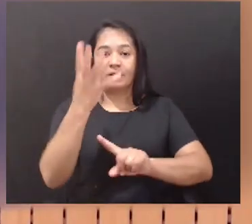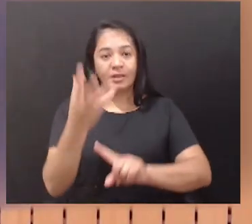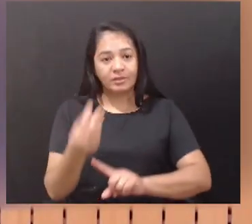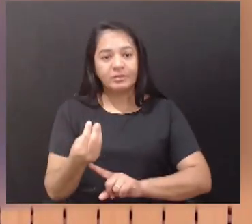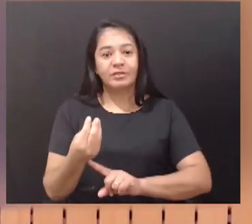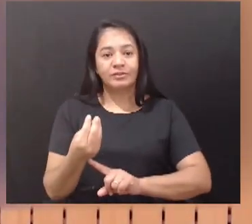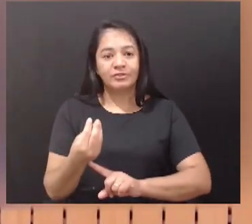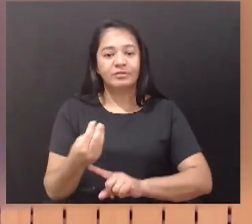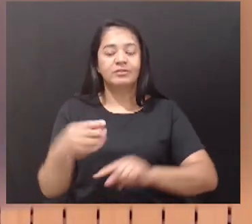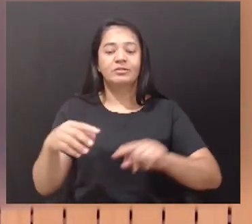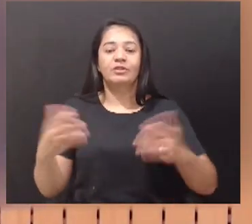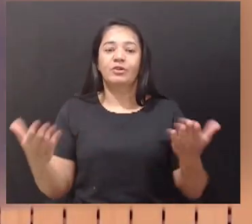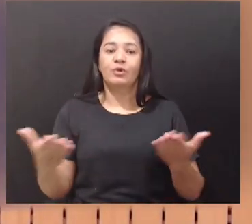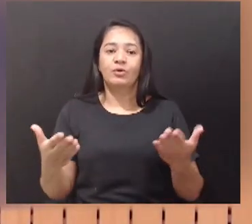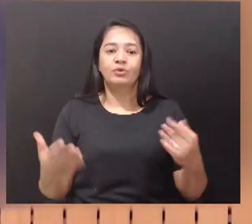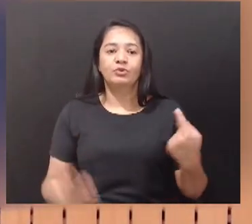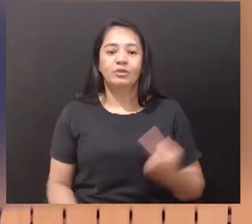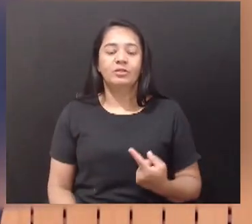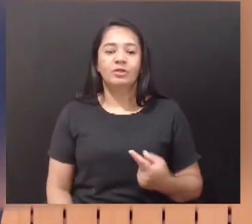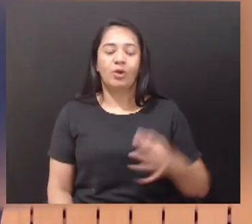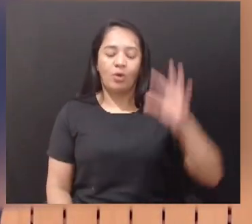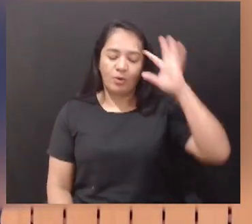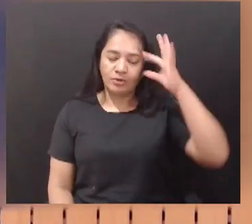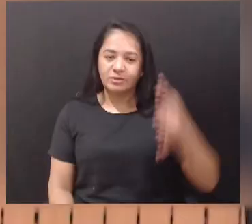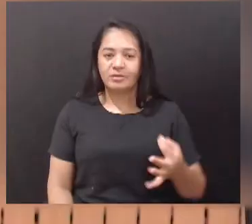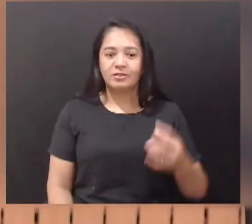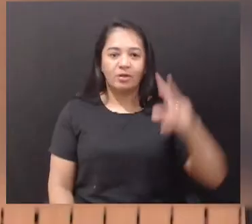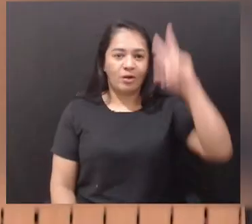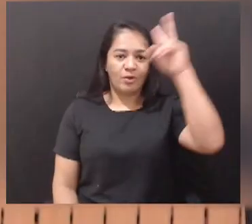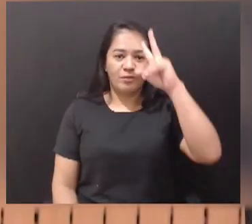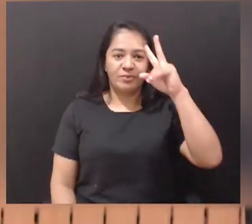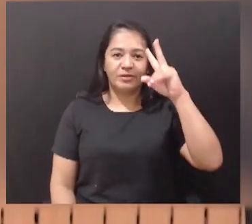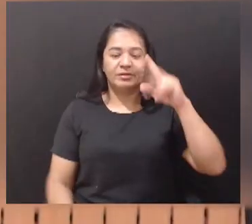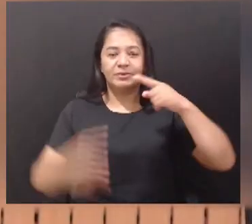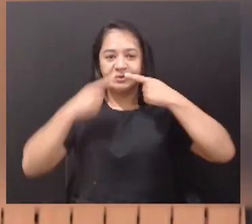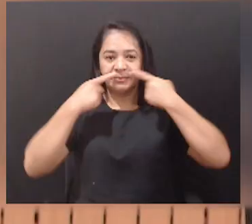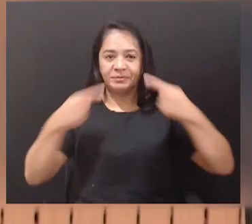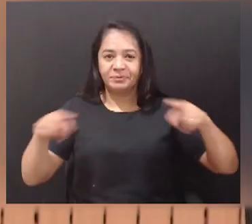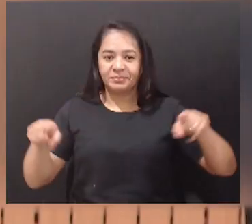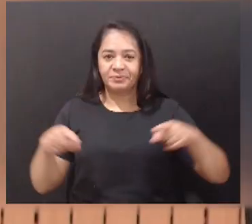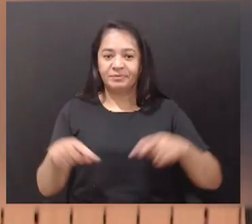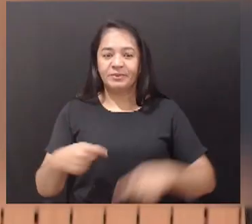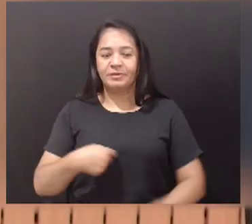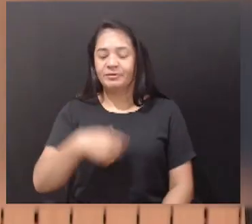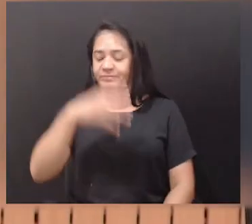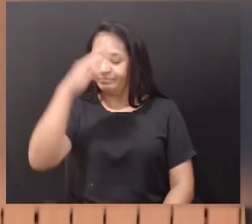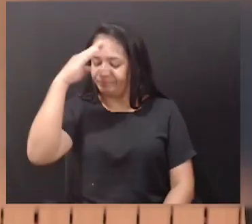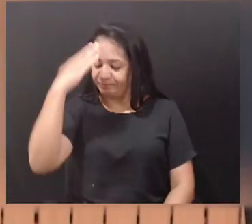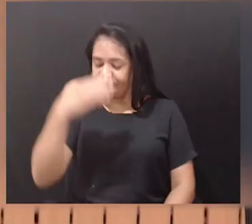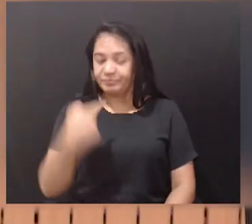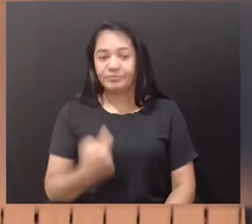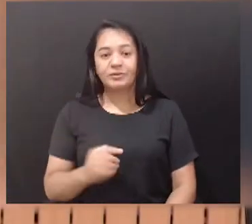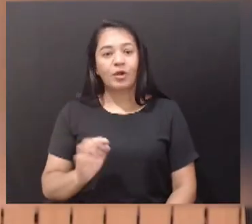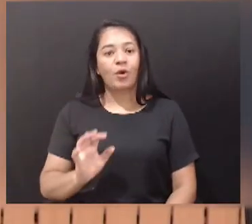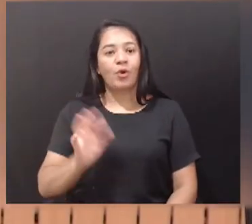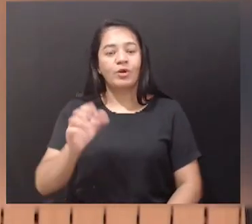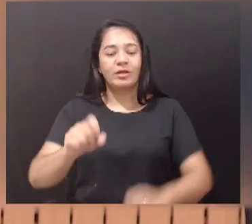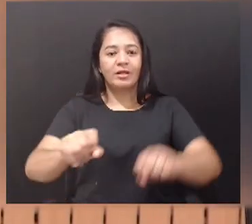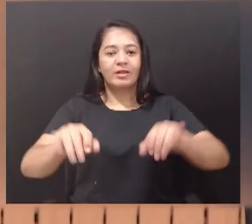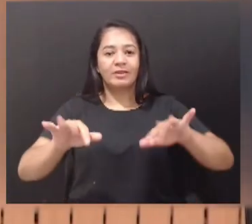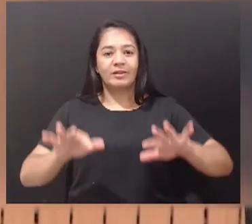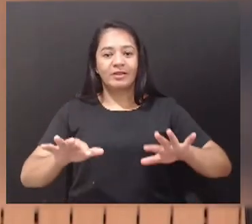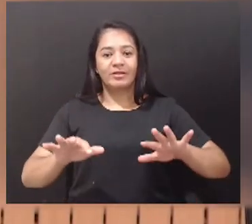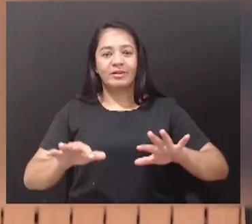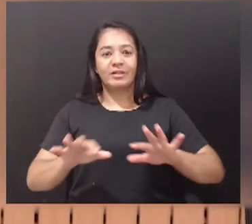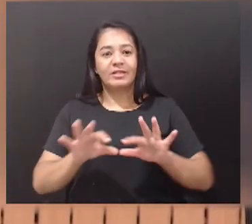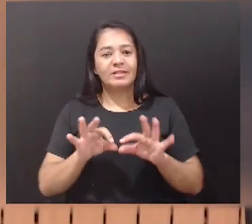aqui, sem dúvida, o grande legado de Antônio Carlos Gomes. Foi uma honra a gente poder realizar essa sessão, foi singela,